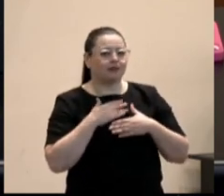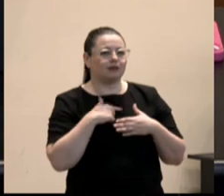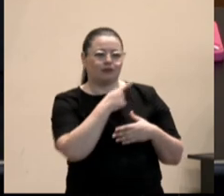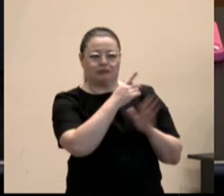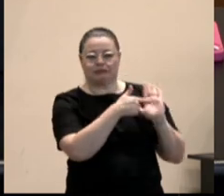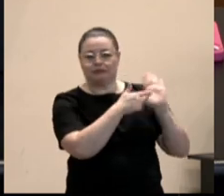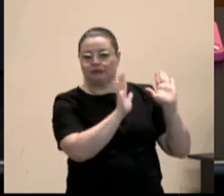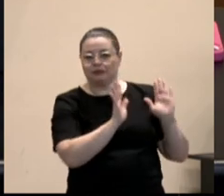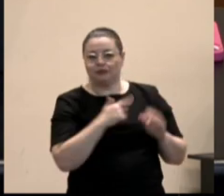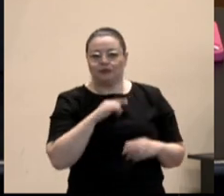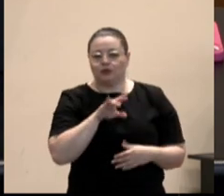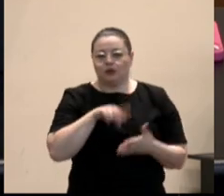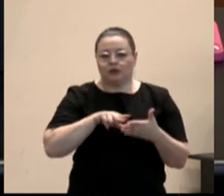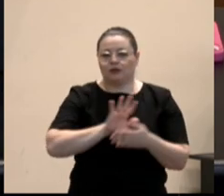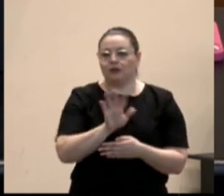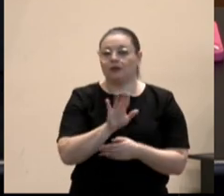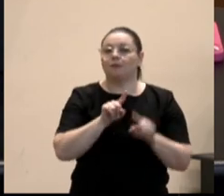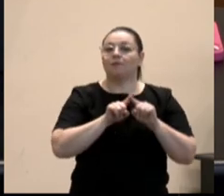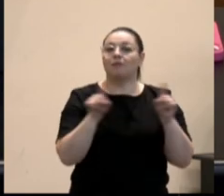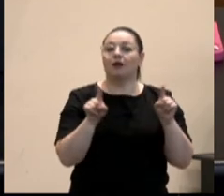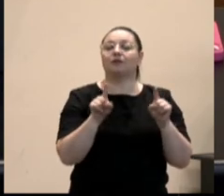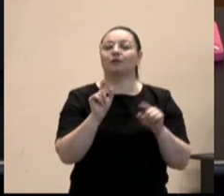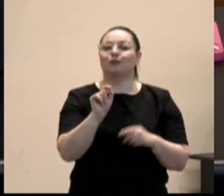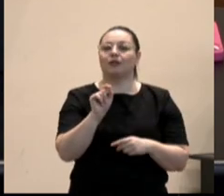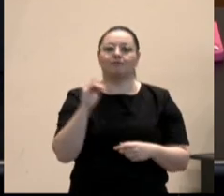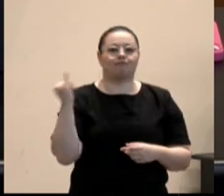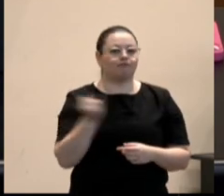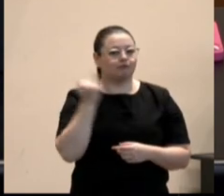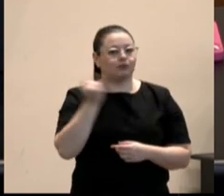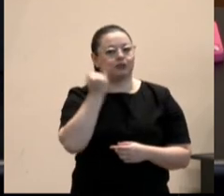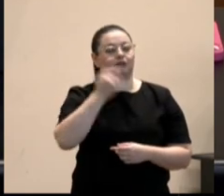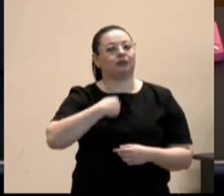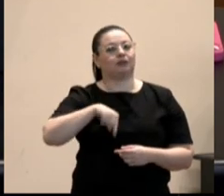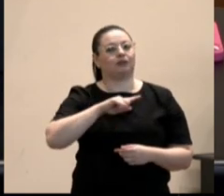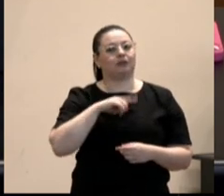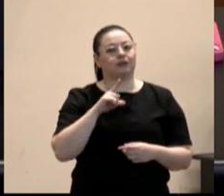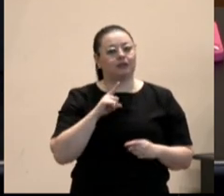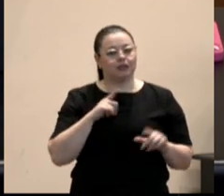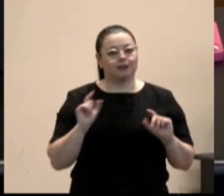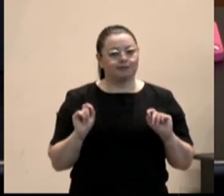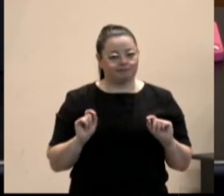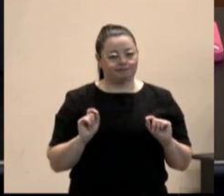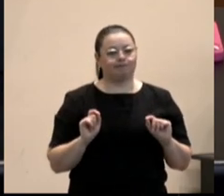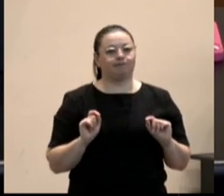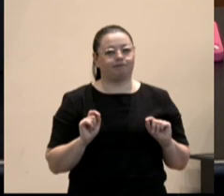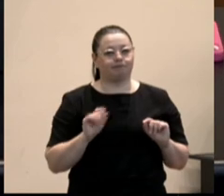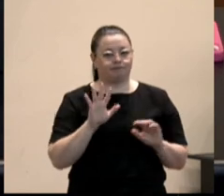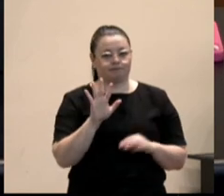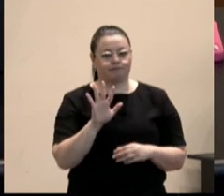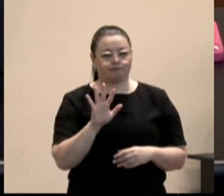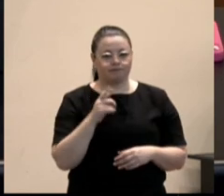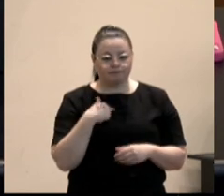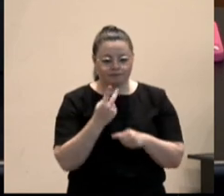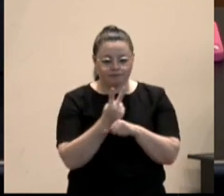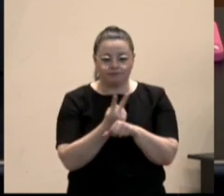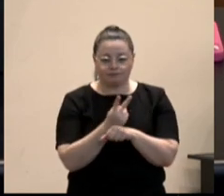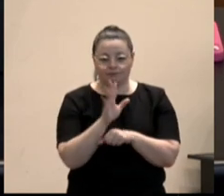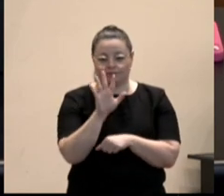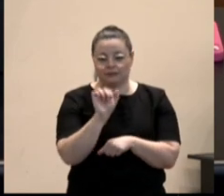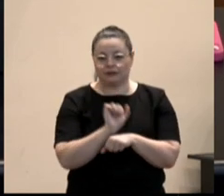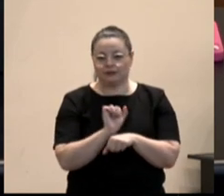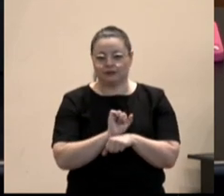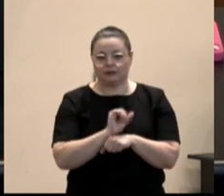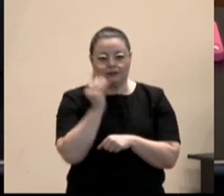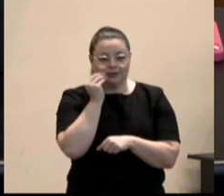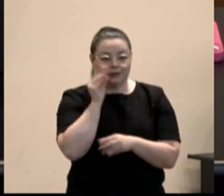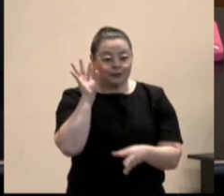aqui, mas da importância que nós temos que... deixa eu só pegar aqui só um minutinho para eu